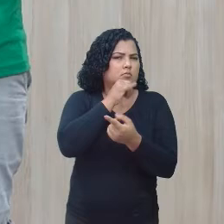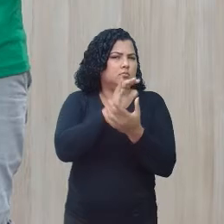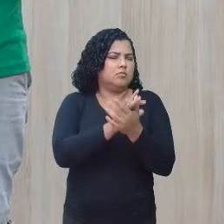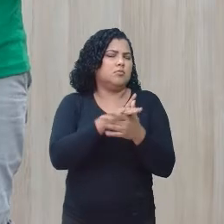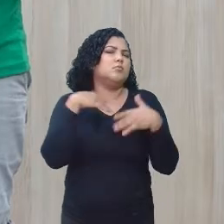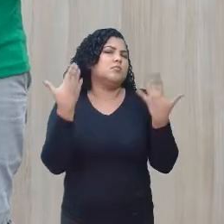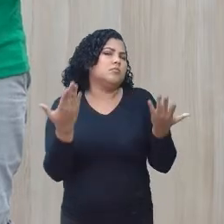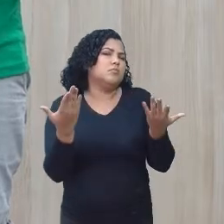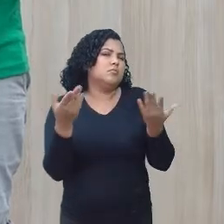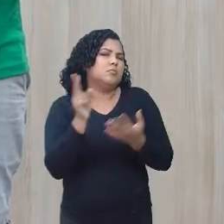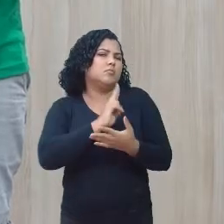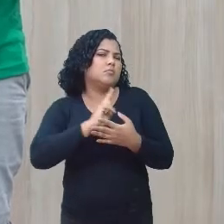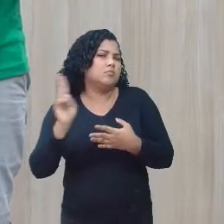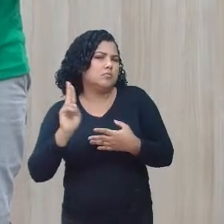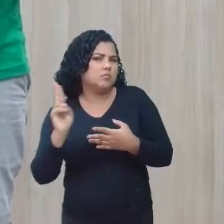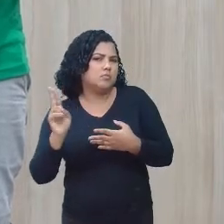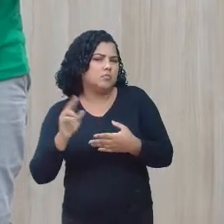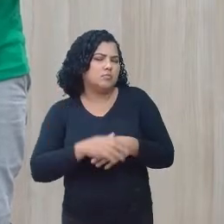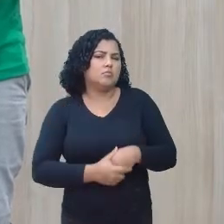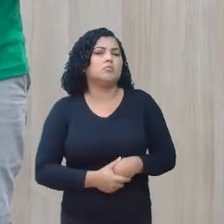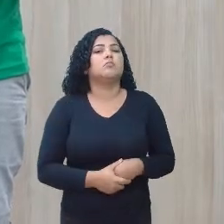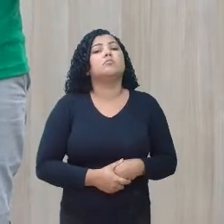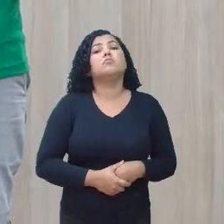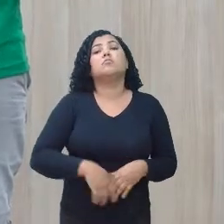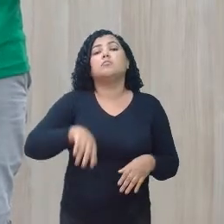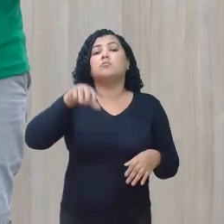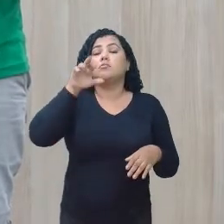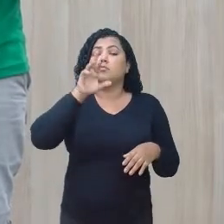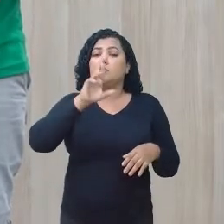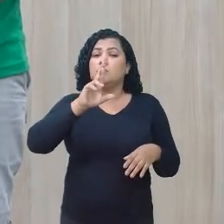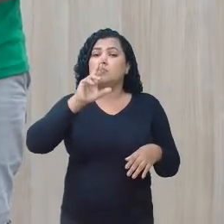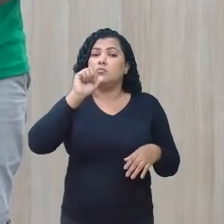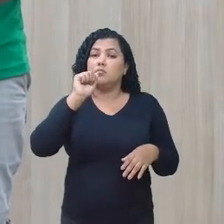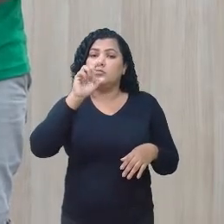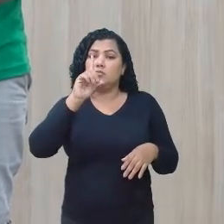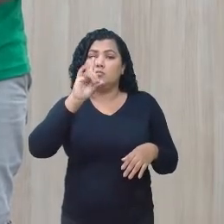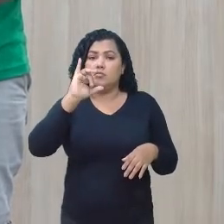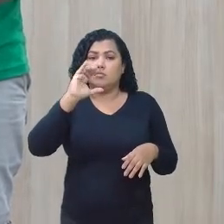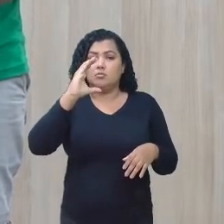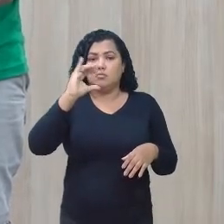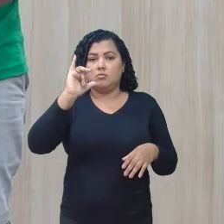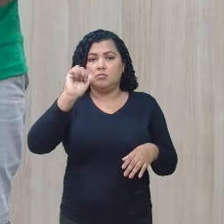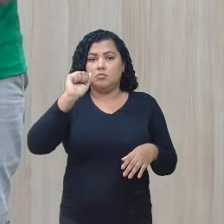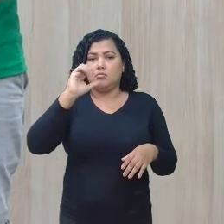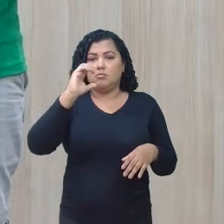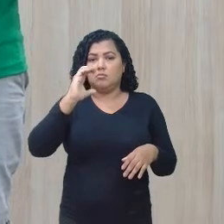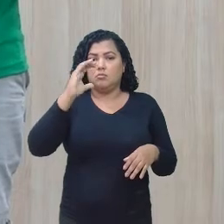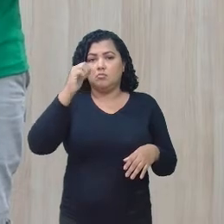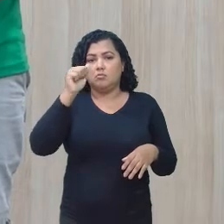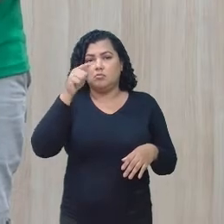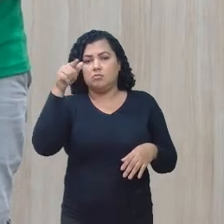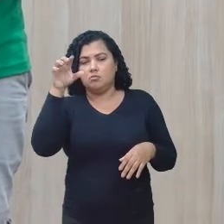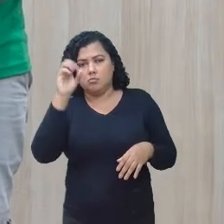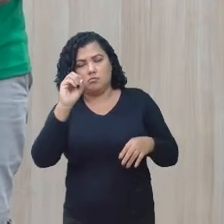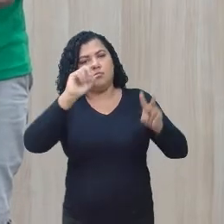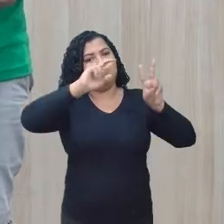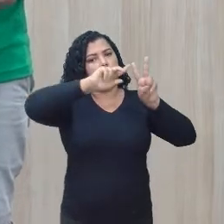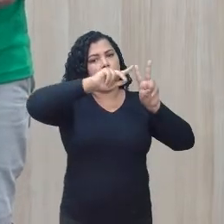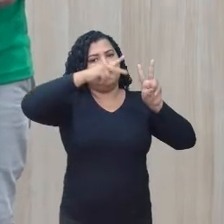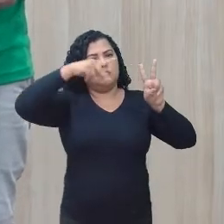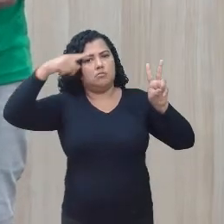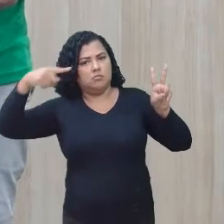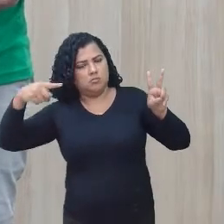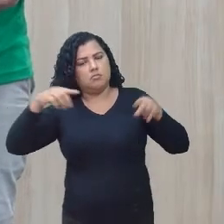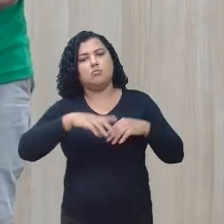a operação que eu estou fazendo, né? Ou seja, é a chamada radiciação, tá certo? Que é o que a gente vai trabalhar um